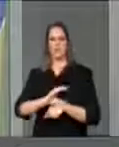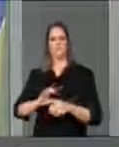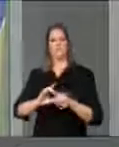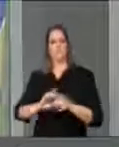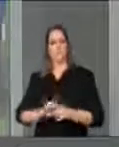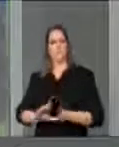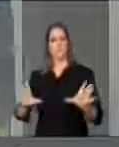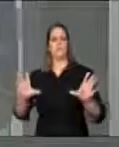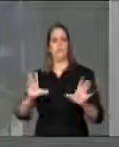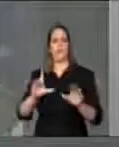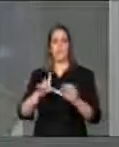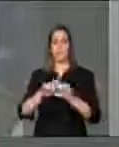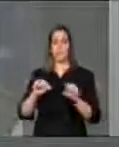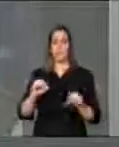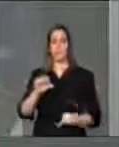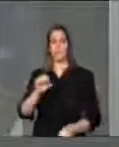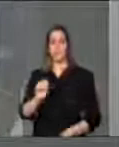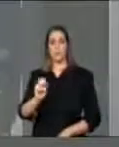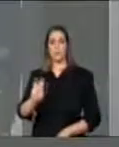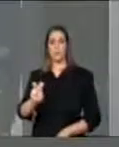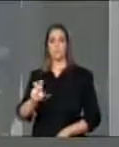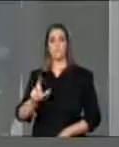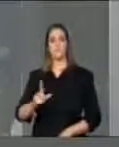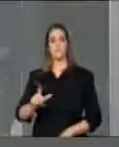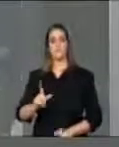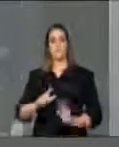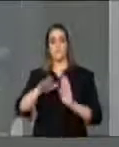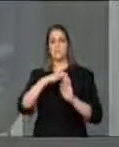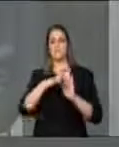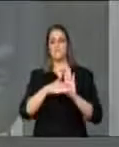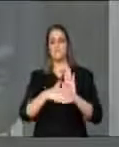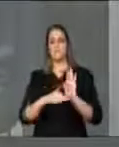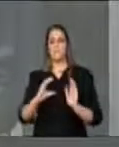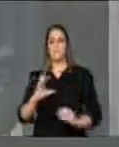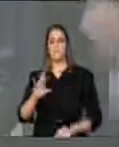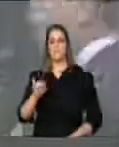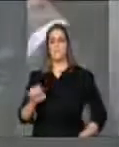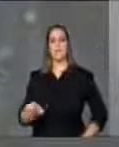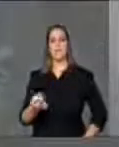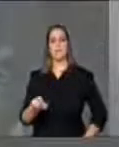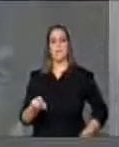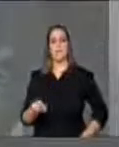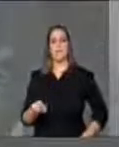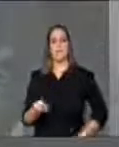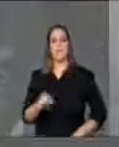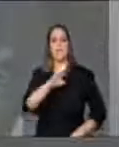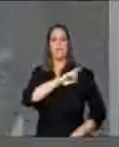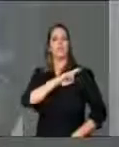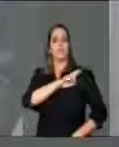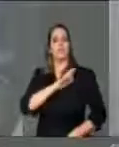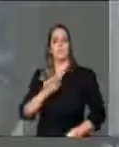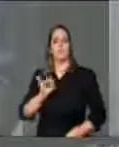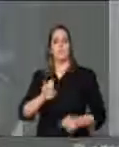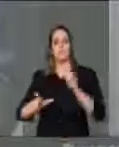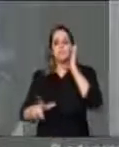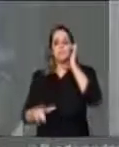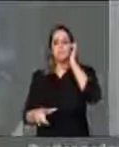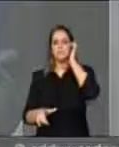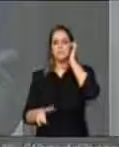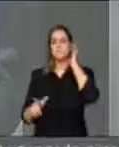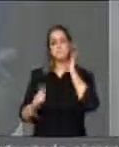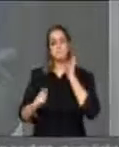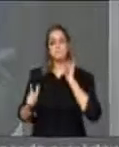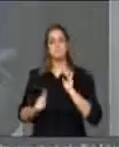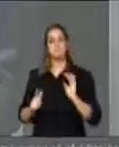artigo 85 define os crimes de responsabilidade, o qual embasa juridicamente